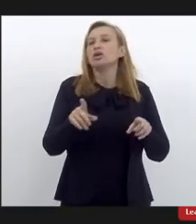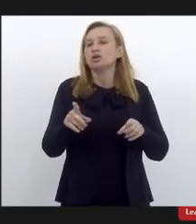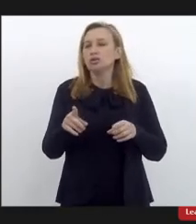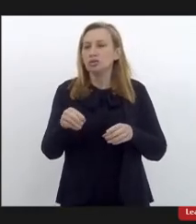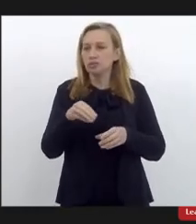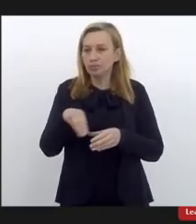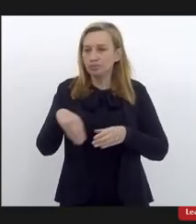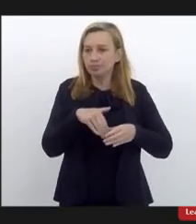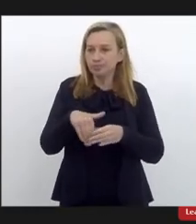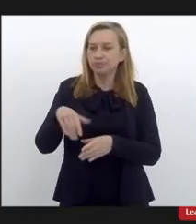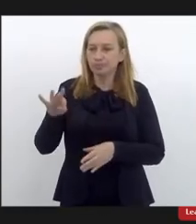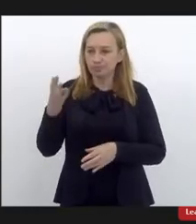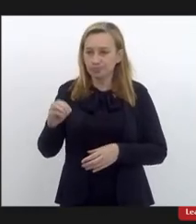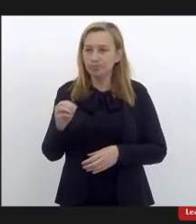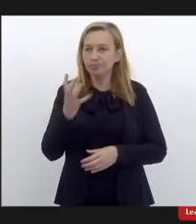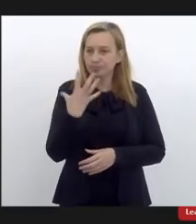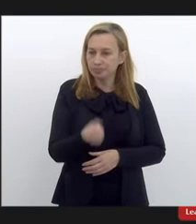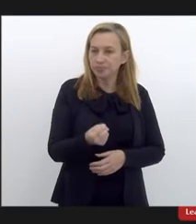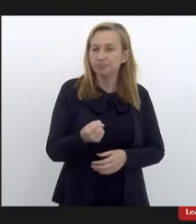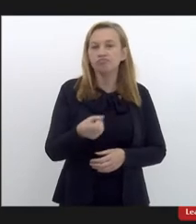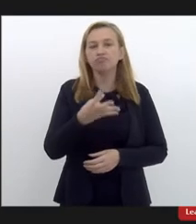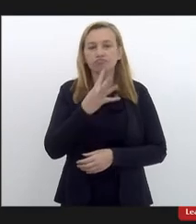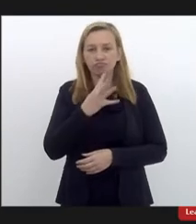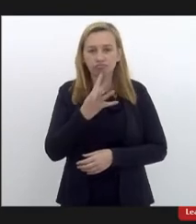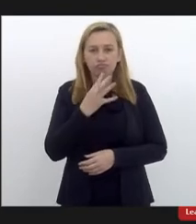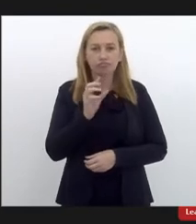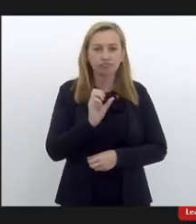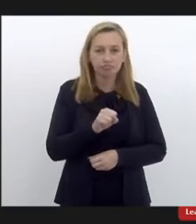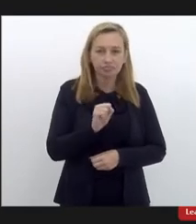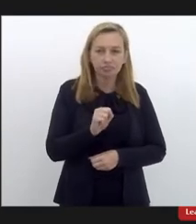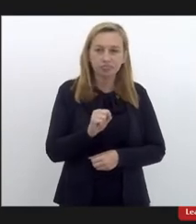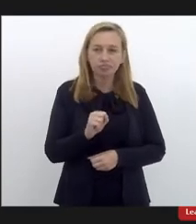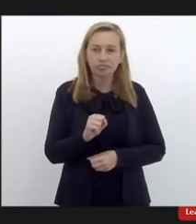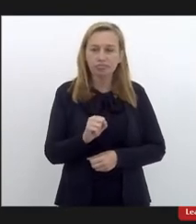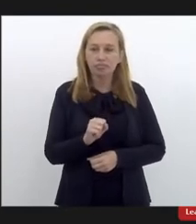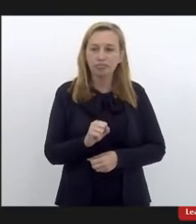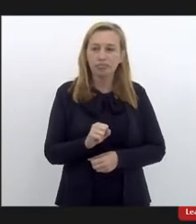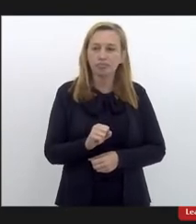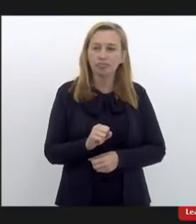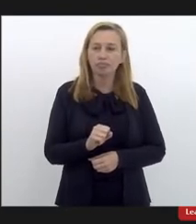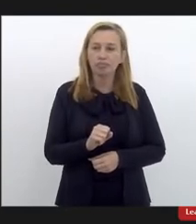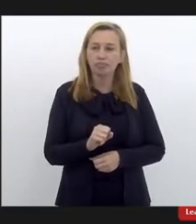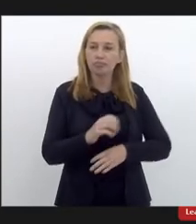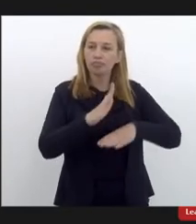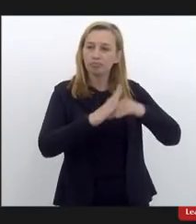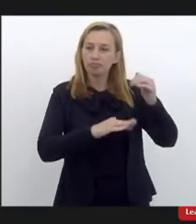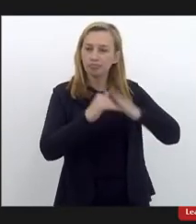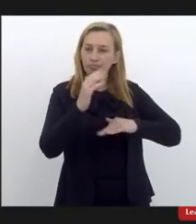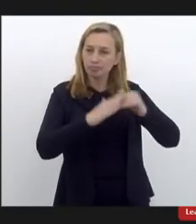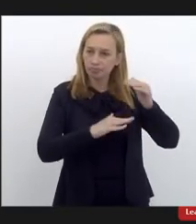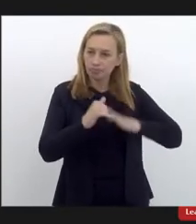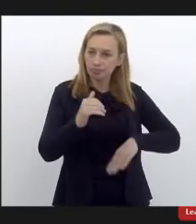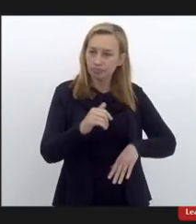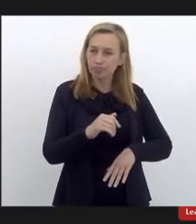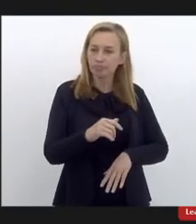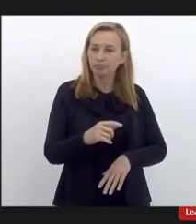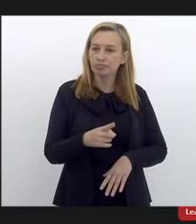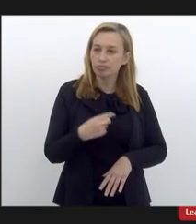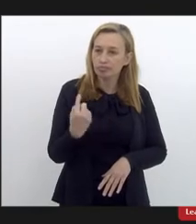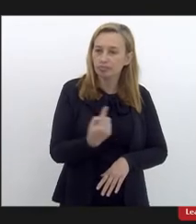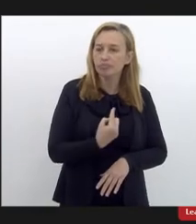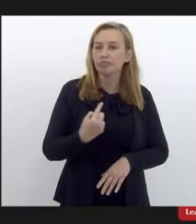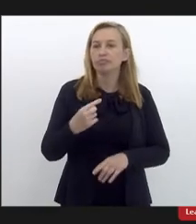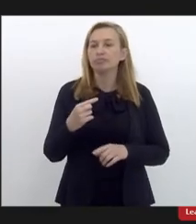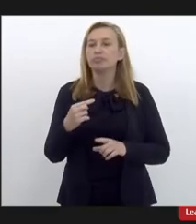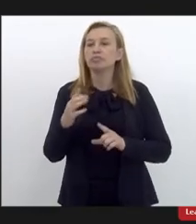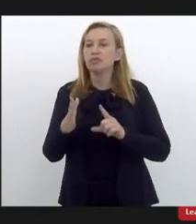Verdini foi favorável, né, reconhecendo o caráter docente da nossa carreira, reconhecendo a licenciatura